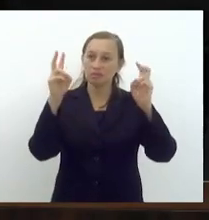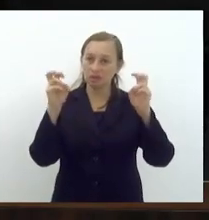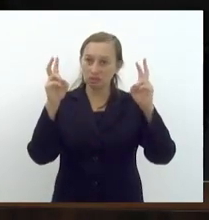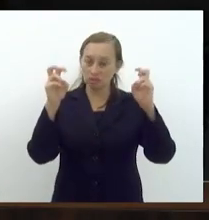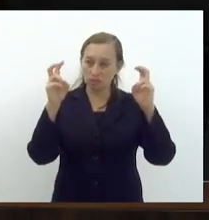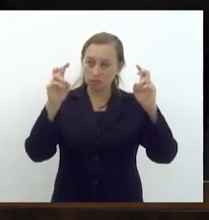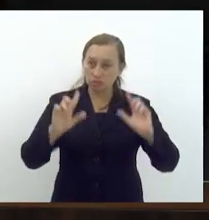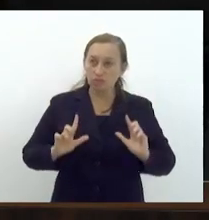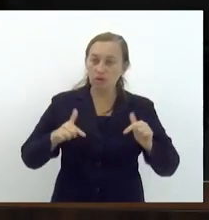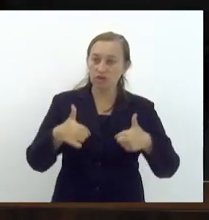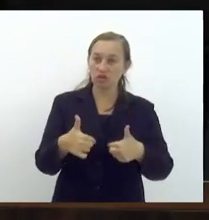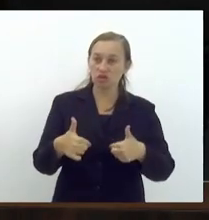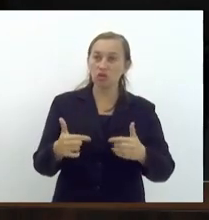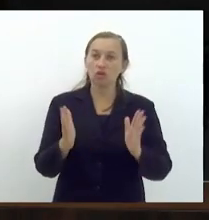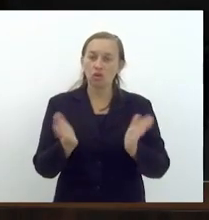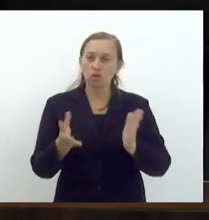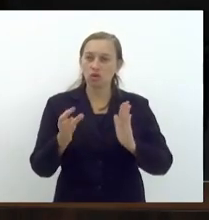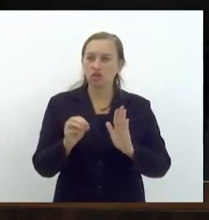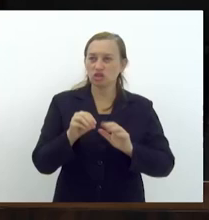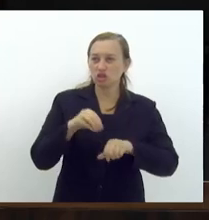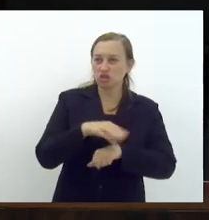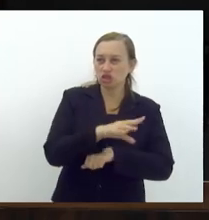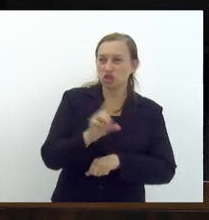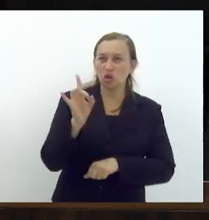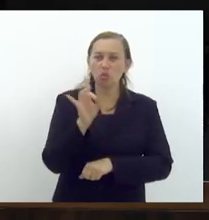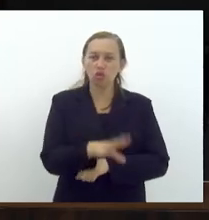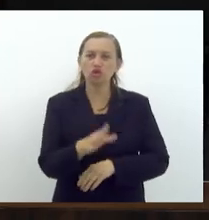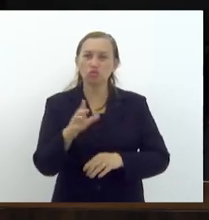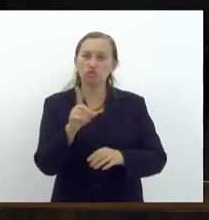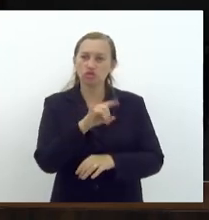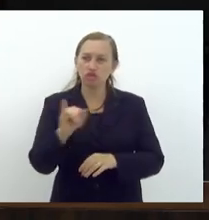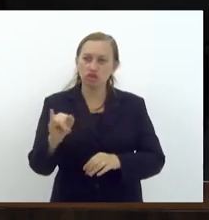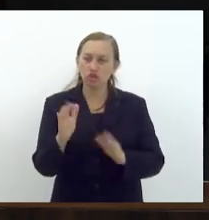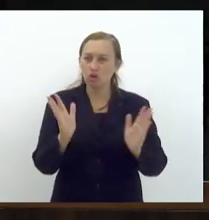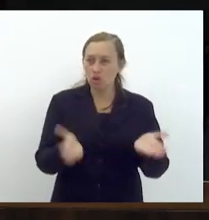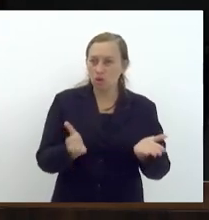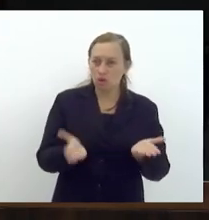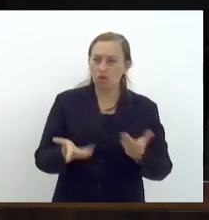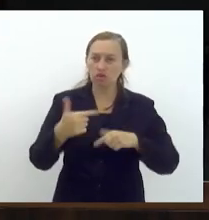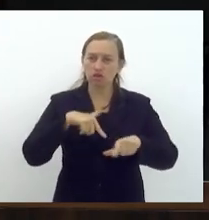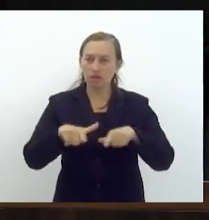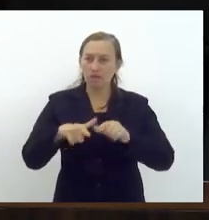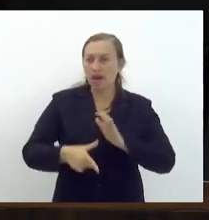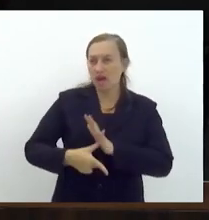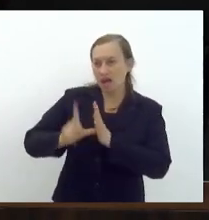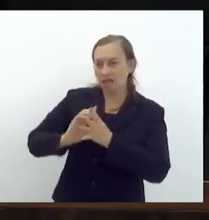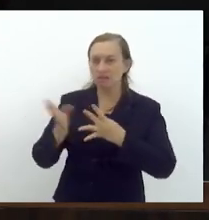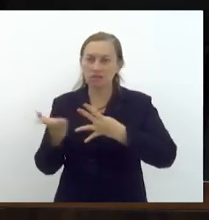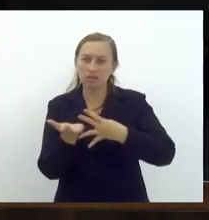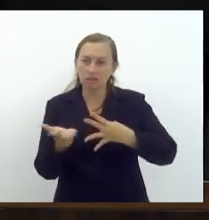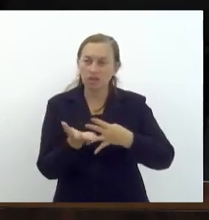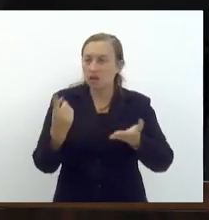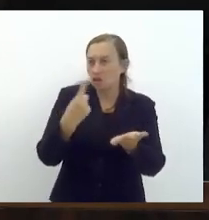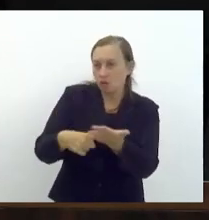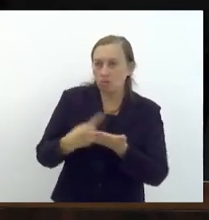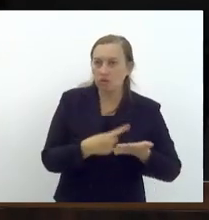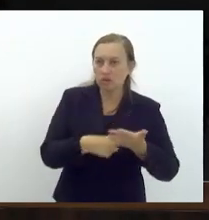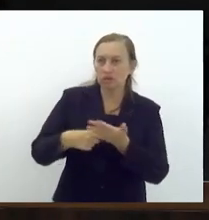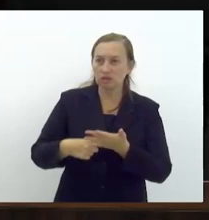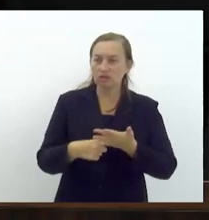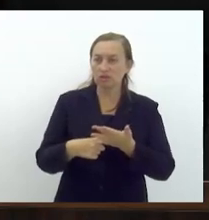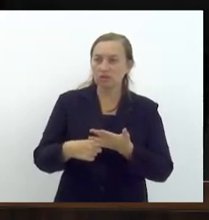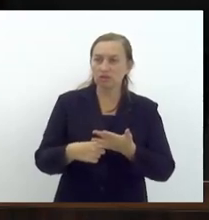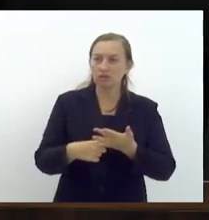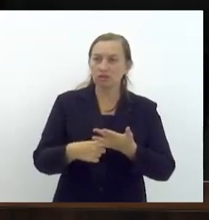ao que tudo indica hoje é o nosso último dia de sessão antes do recesso a gente marcou inclusive uma confraternização